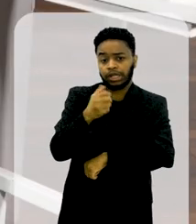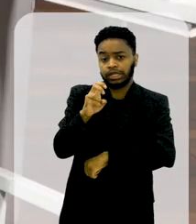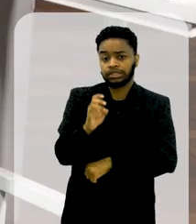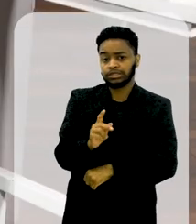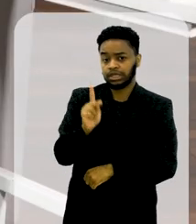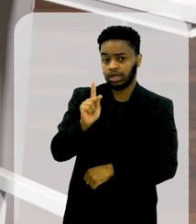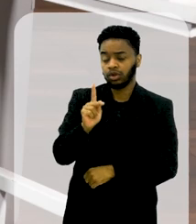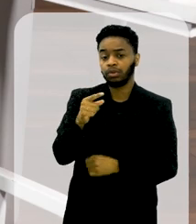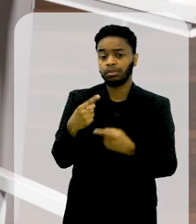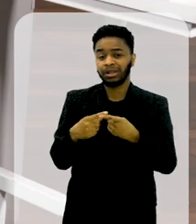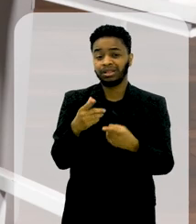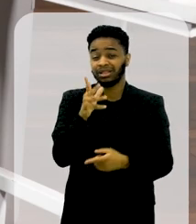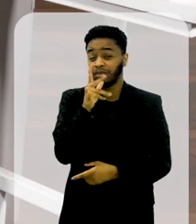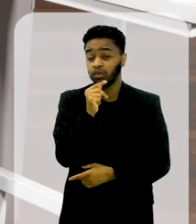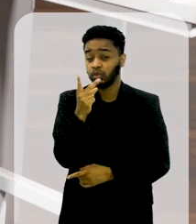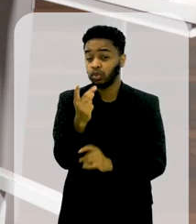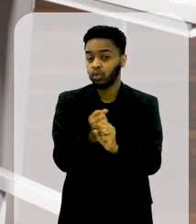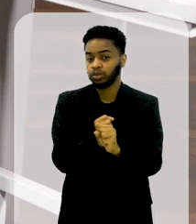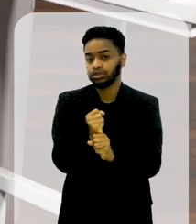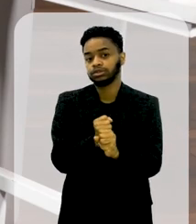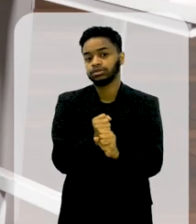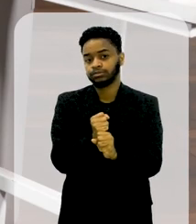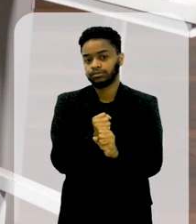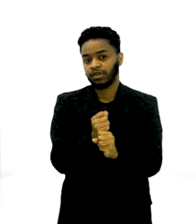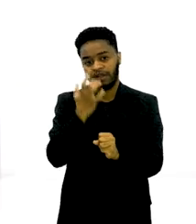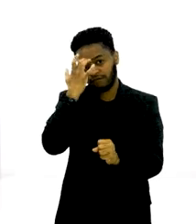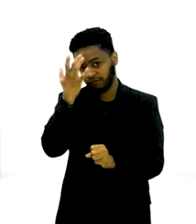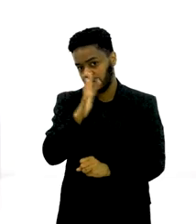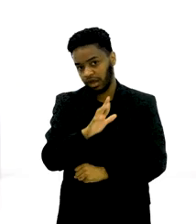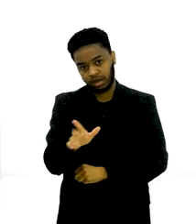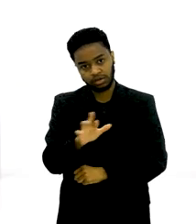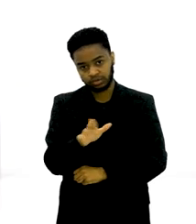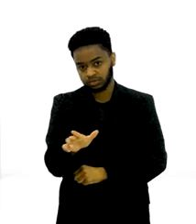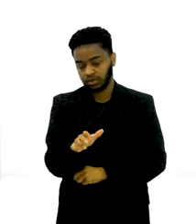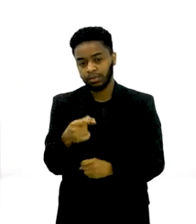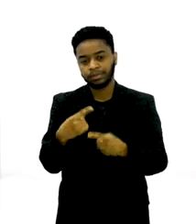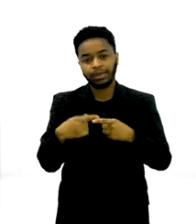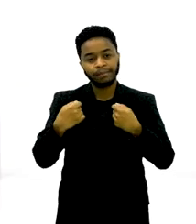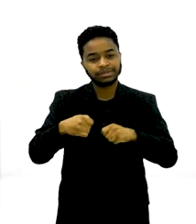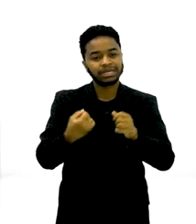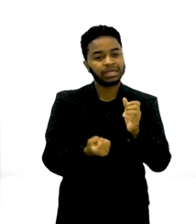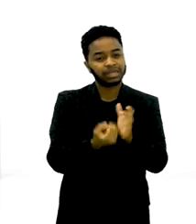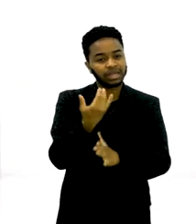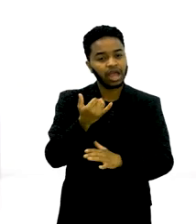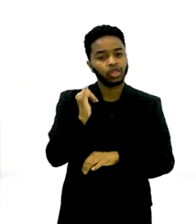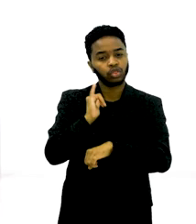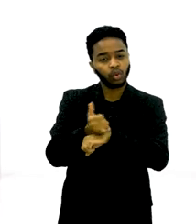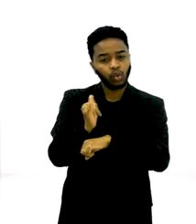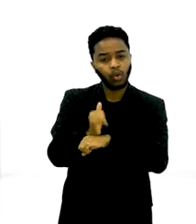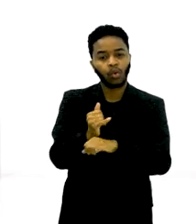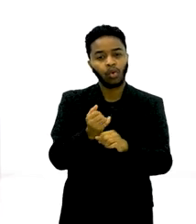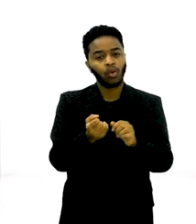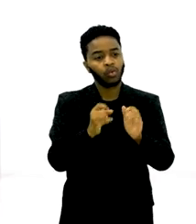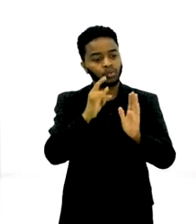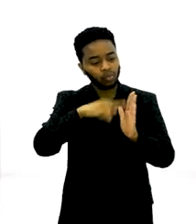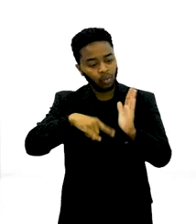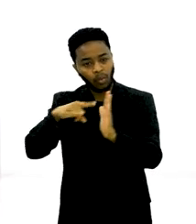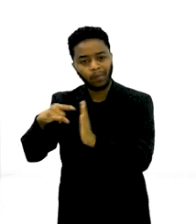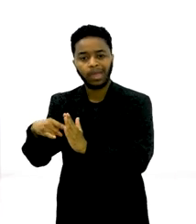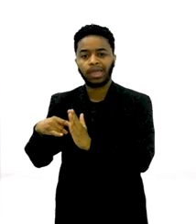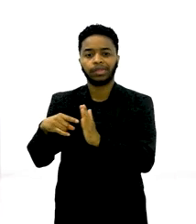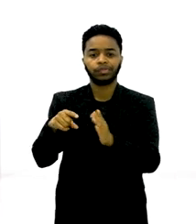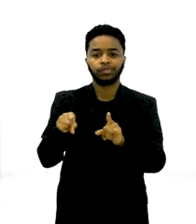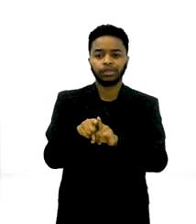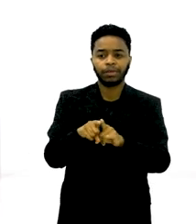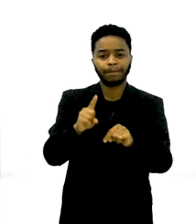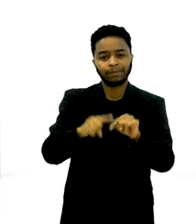engordou foi um processo de 2 anos é não é fácil você tem que criar um documentário um dossiê um inventário um